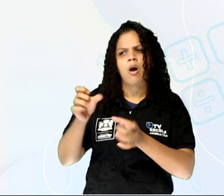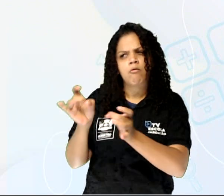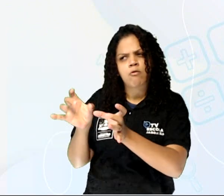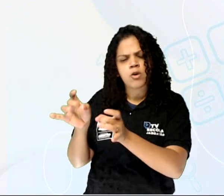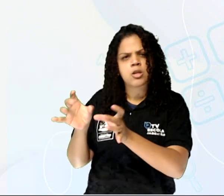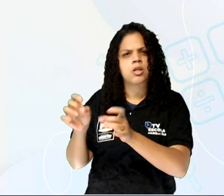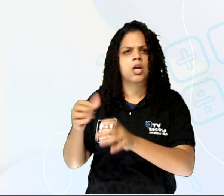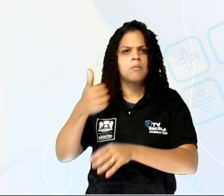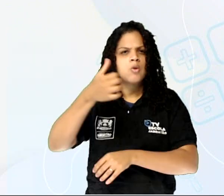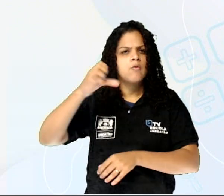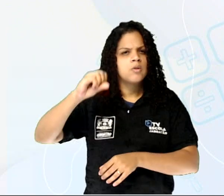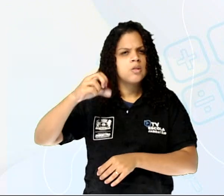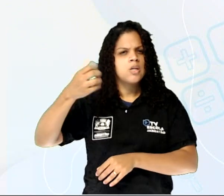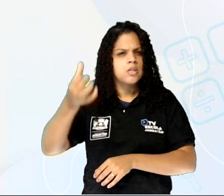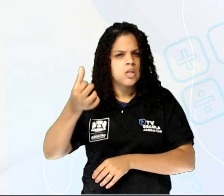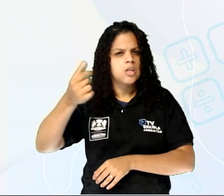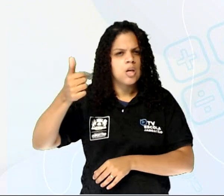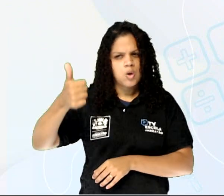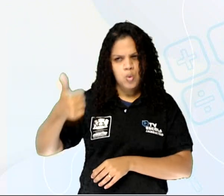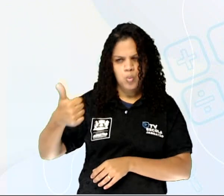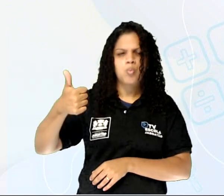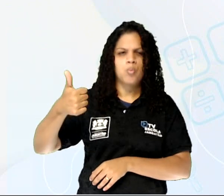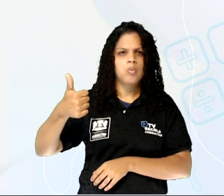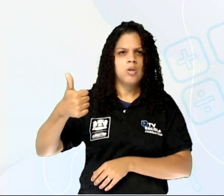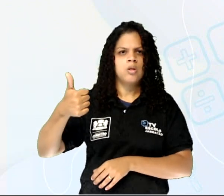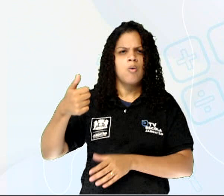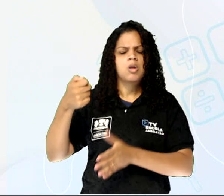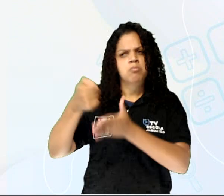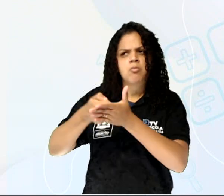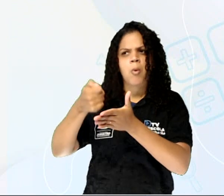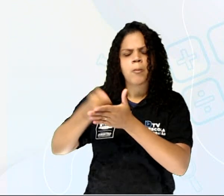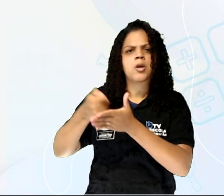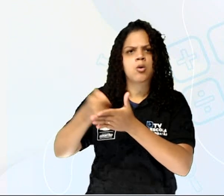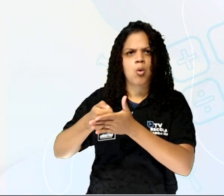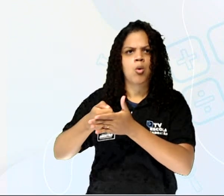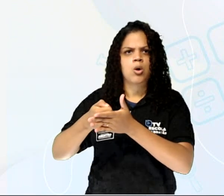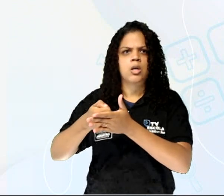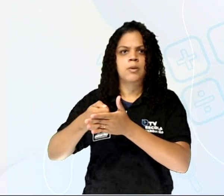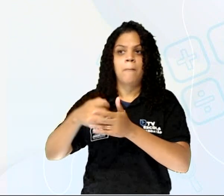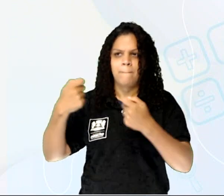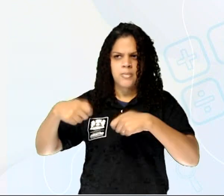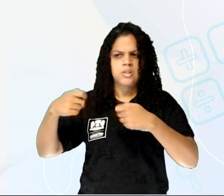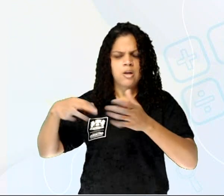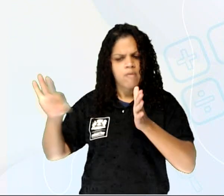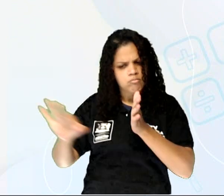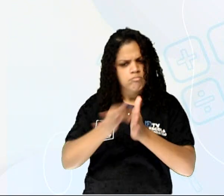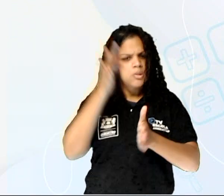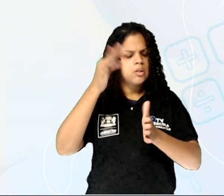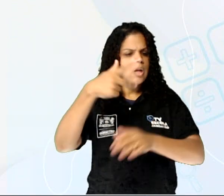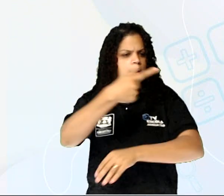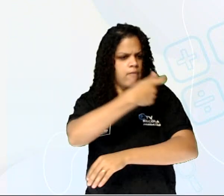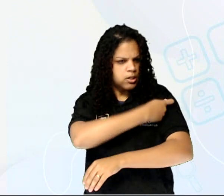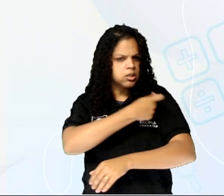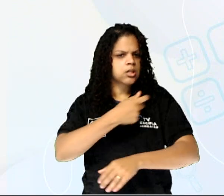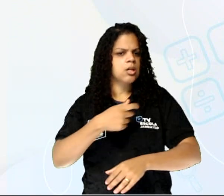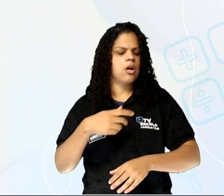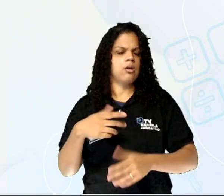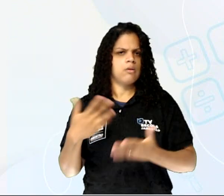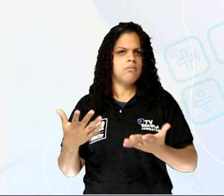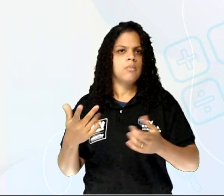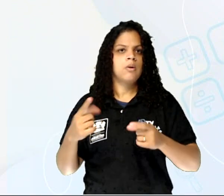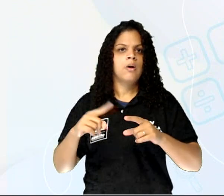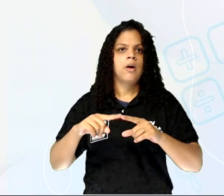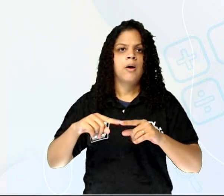Sabin renunciou aos direitos da patente para facilitar a utilização da vacina em todas as partes do mundo. Atualmente,